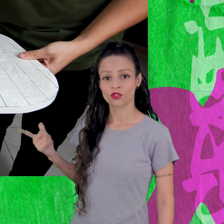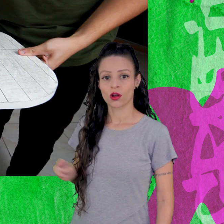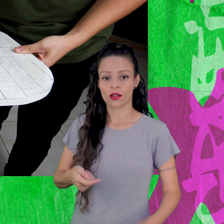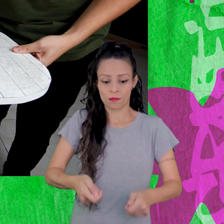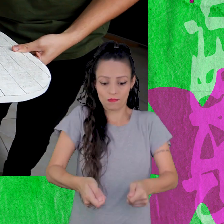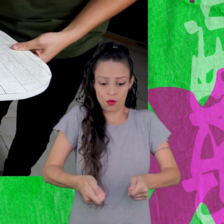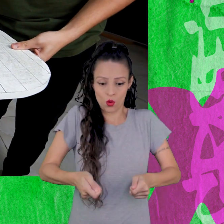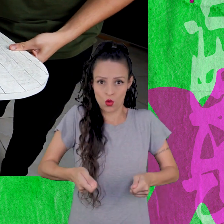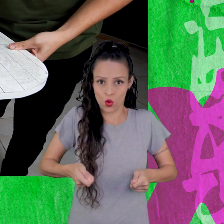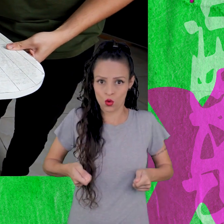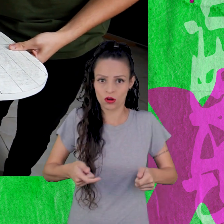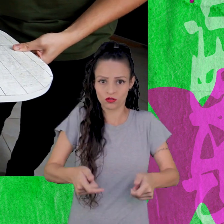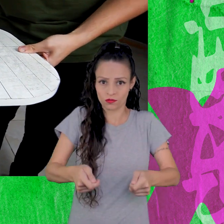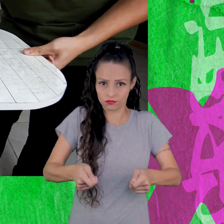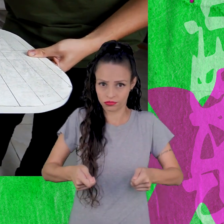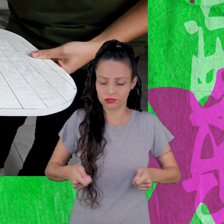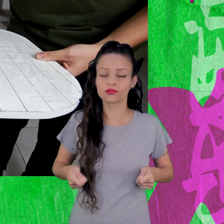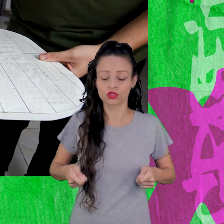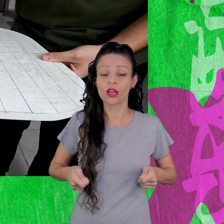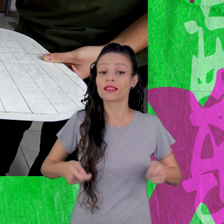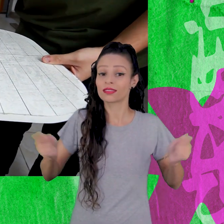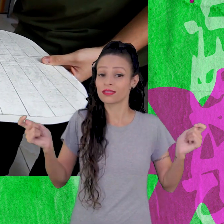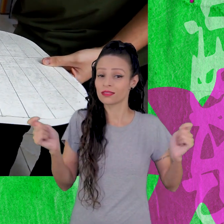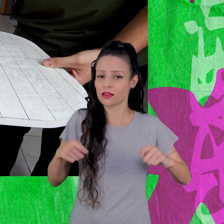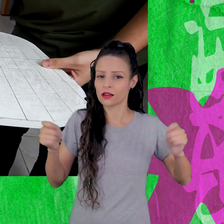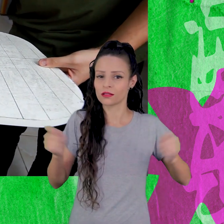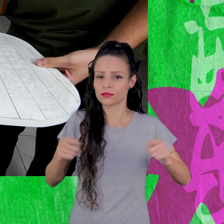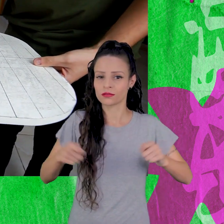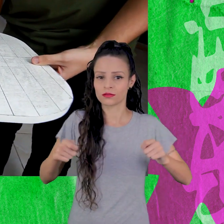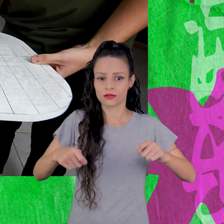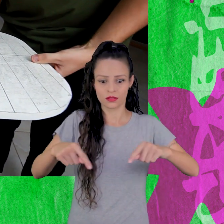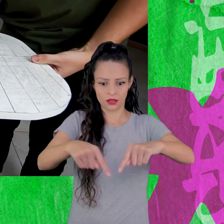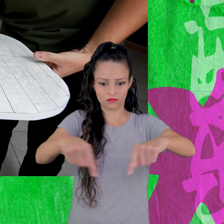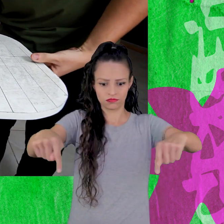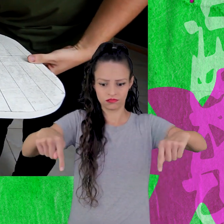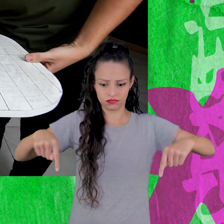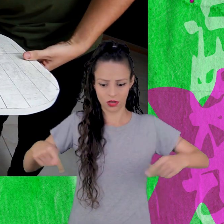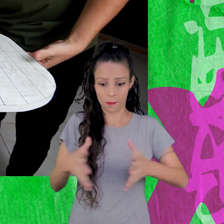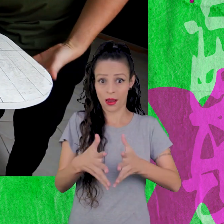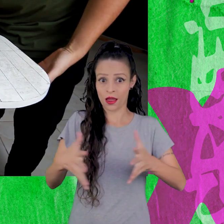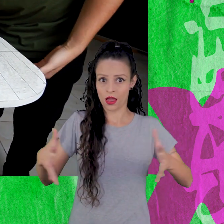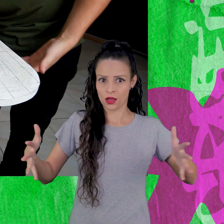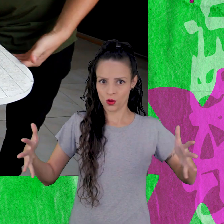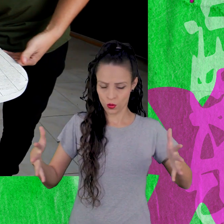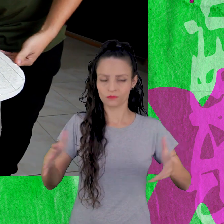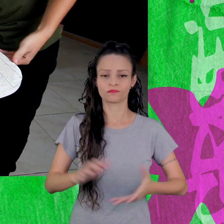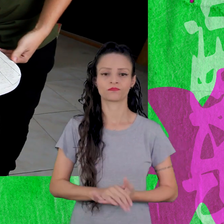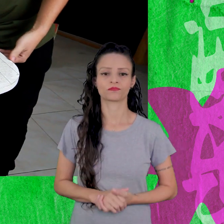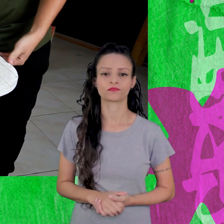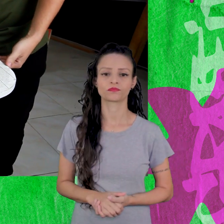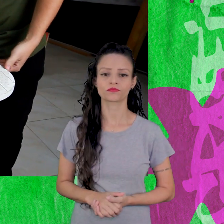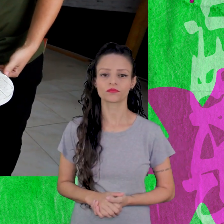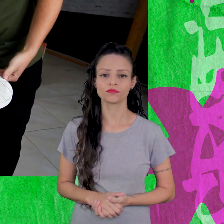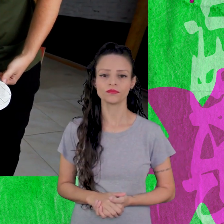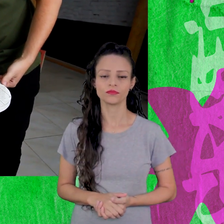para cá para permitir uma área de estampa maior.